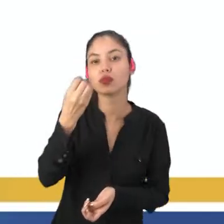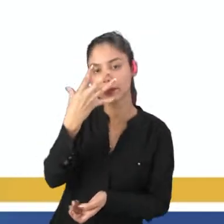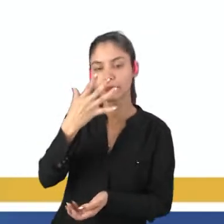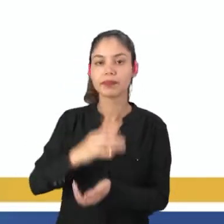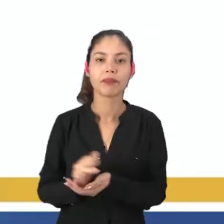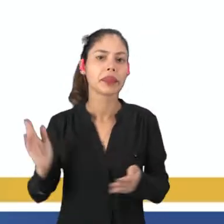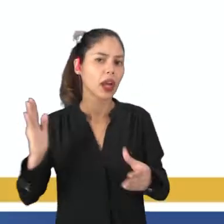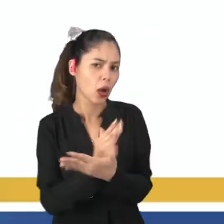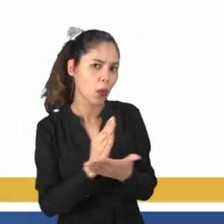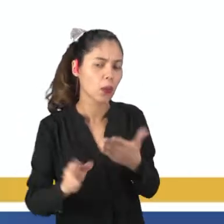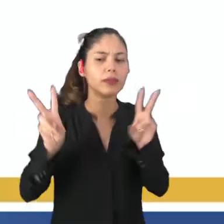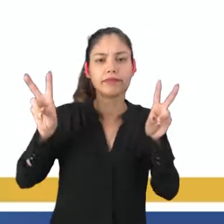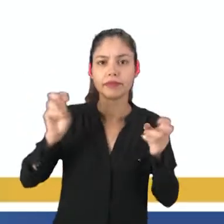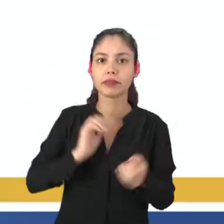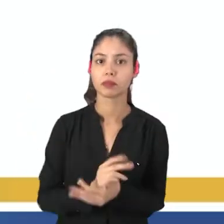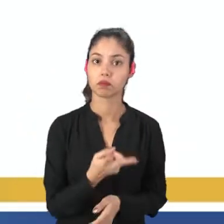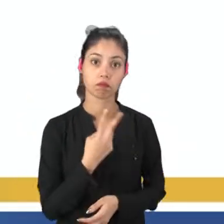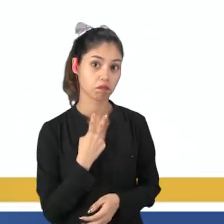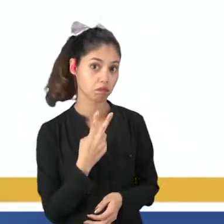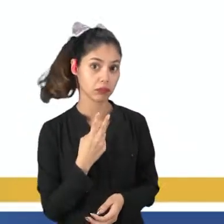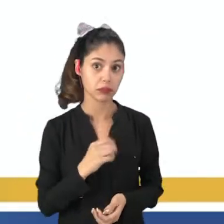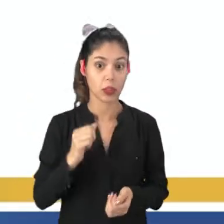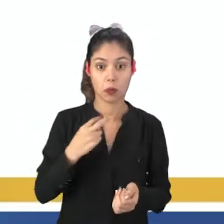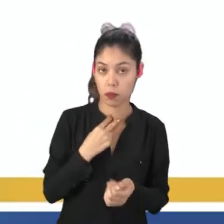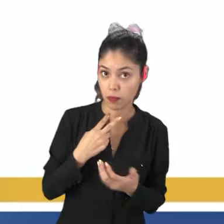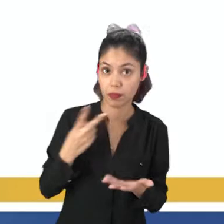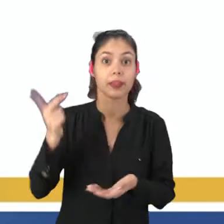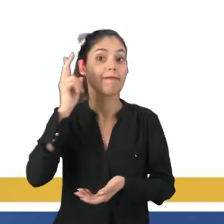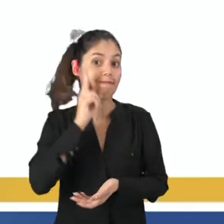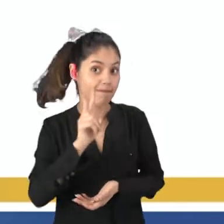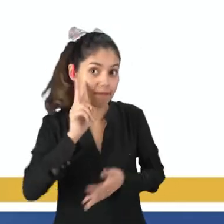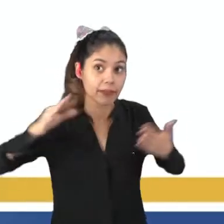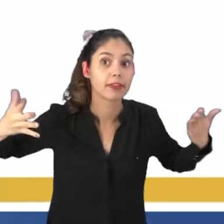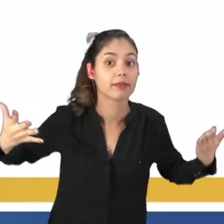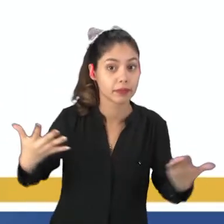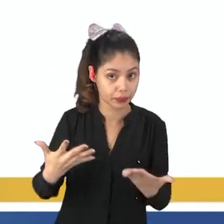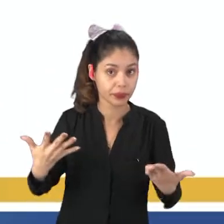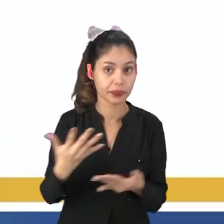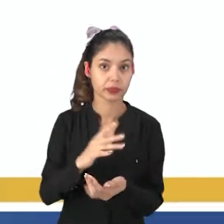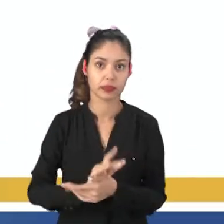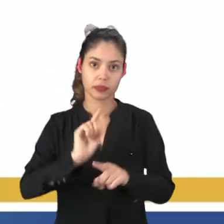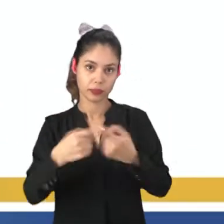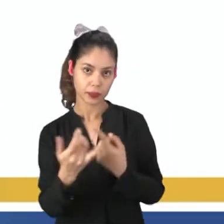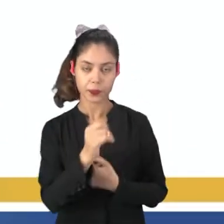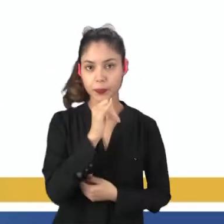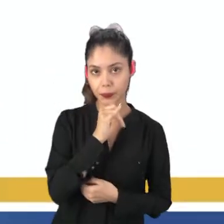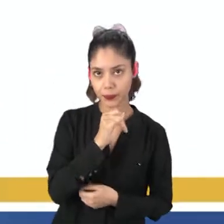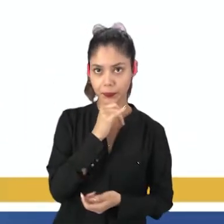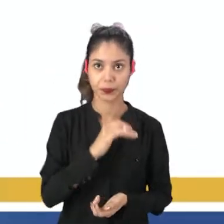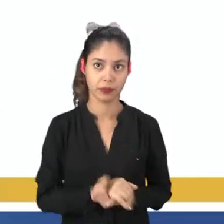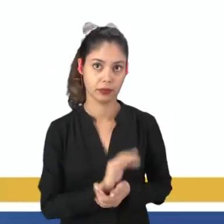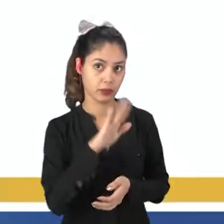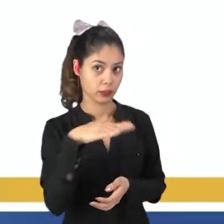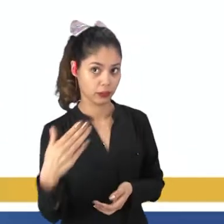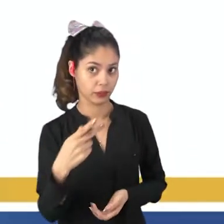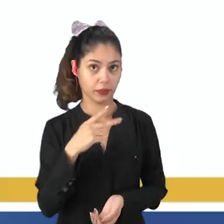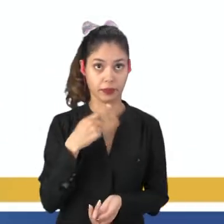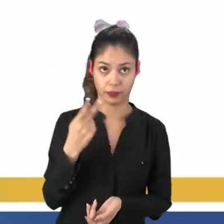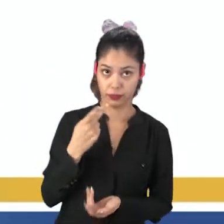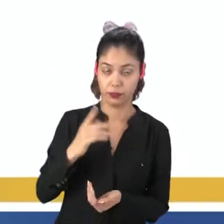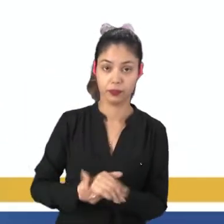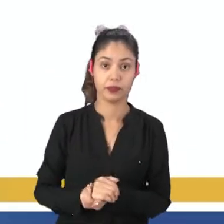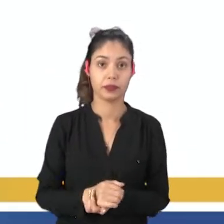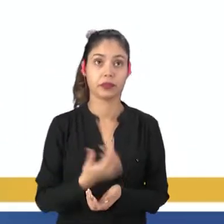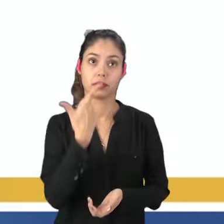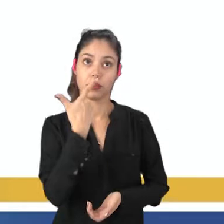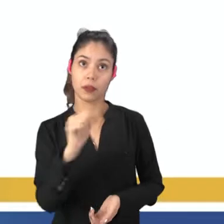Alguns termos aqui vocês não podem não lembrar agora. Mas, por exemplo, quando fala de linguagem verbal